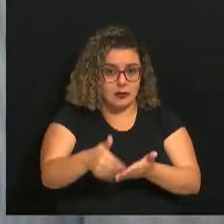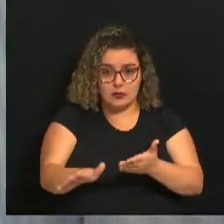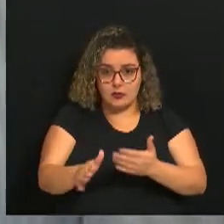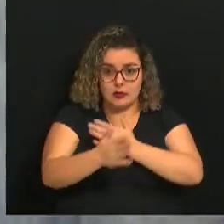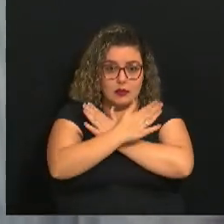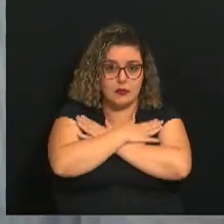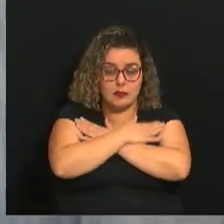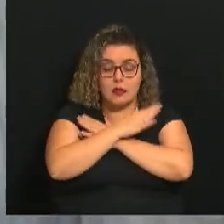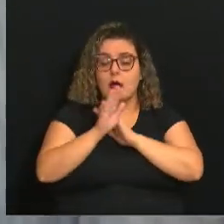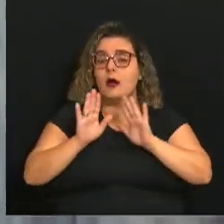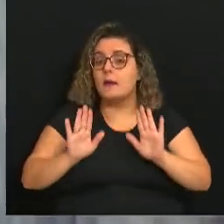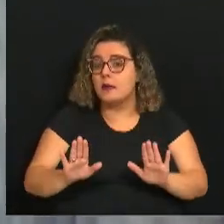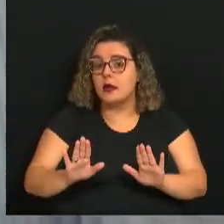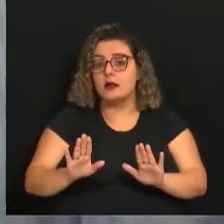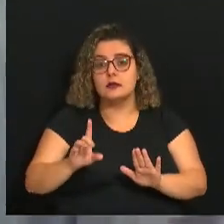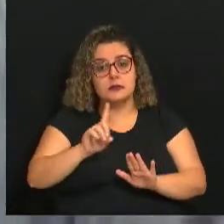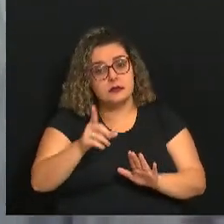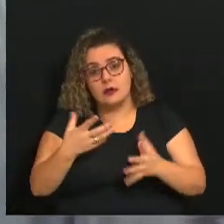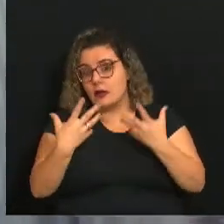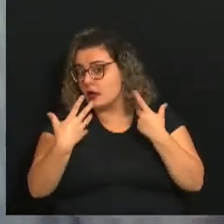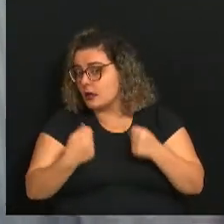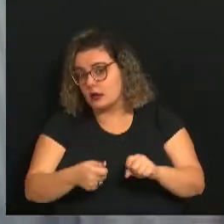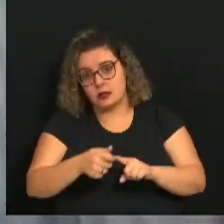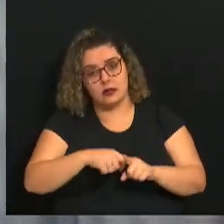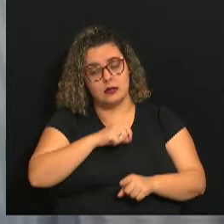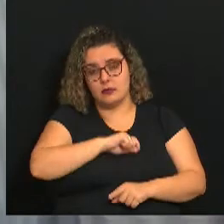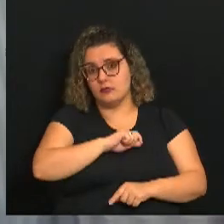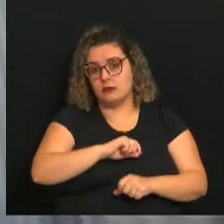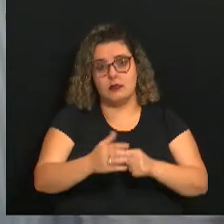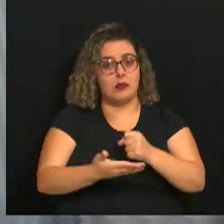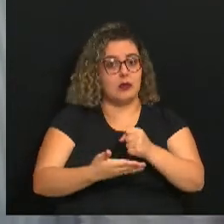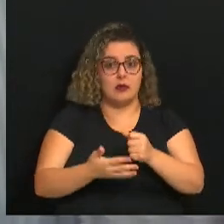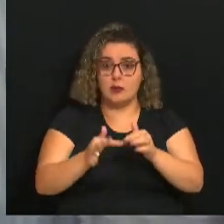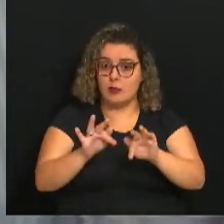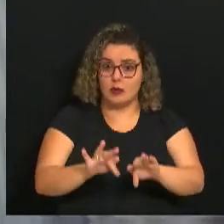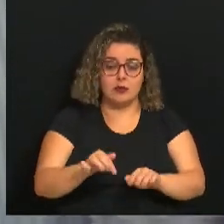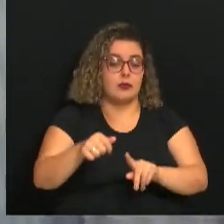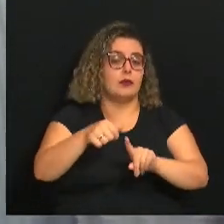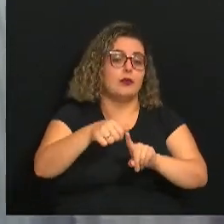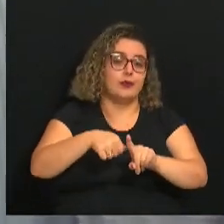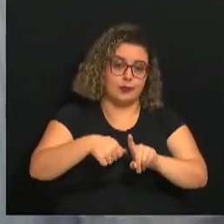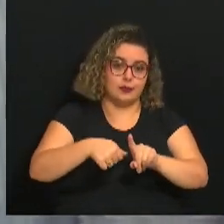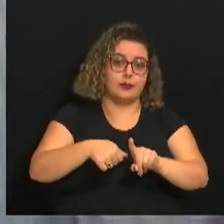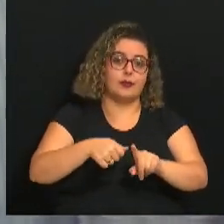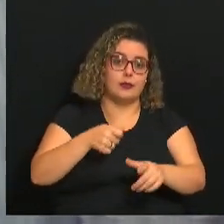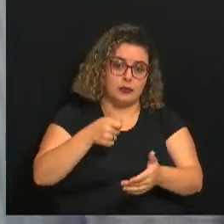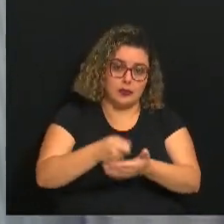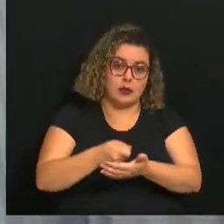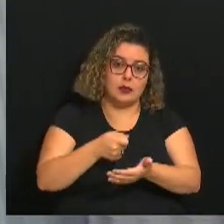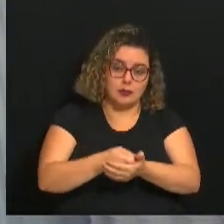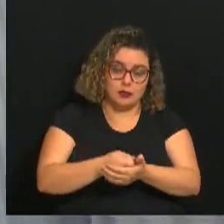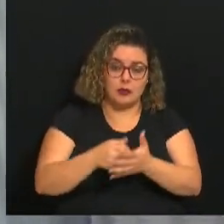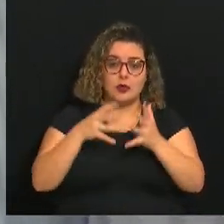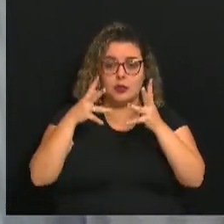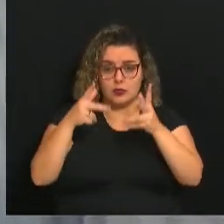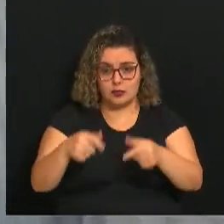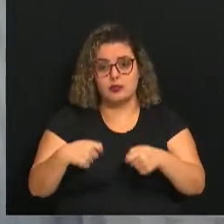não recebem um salário mínimo ao final do mês para cumprir as suas obrigações